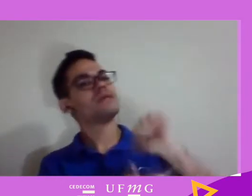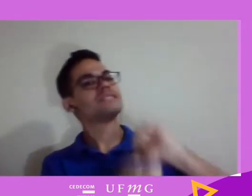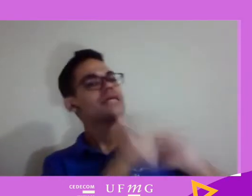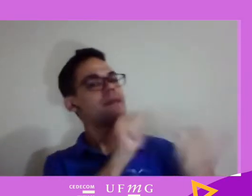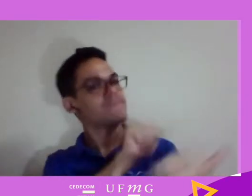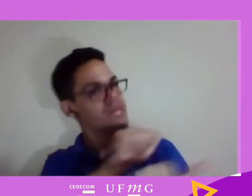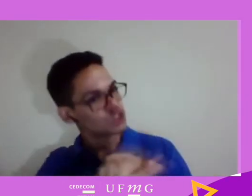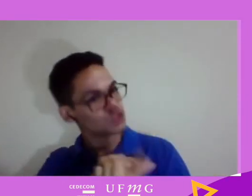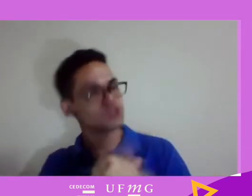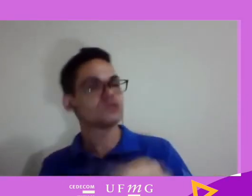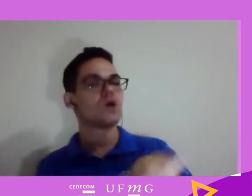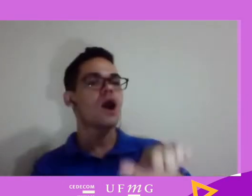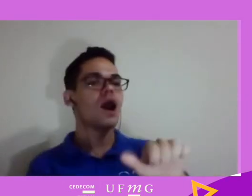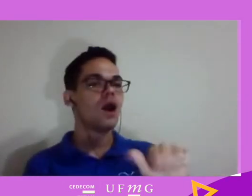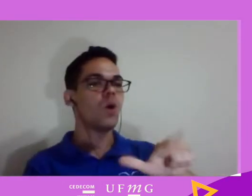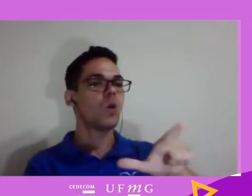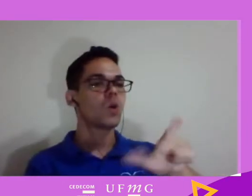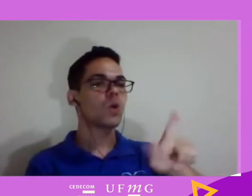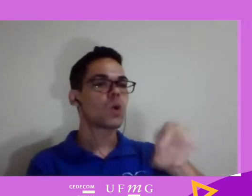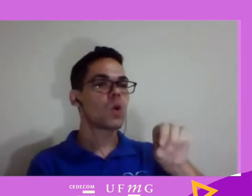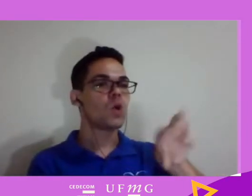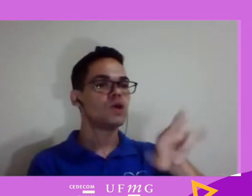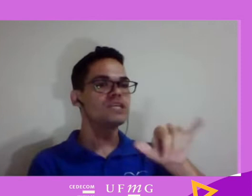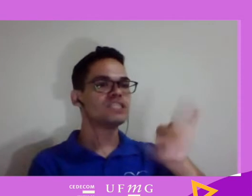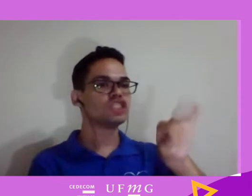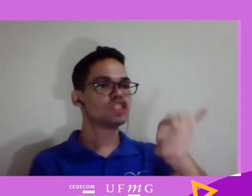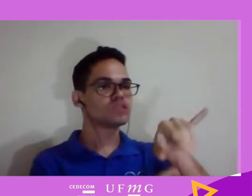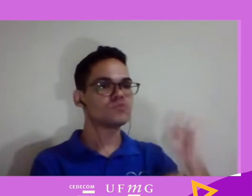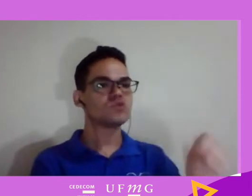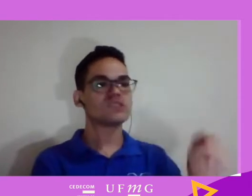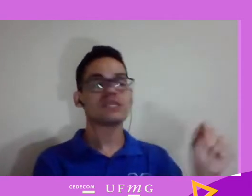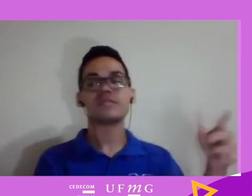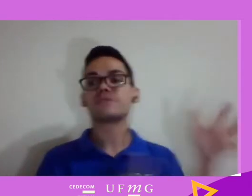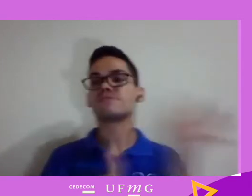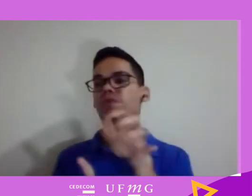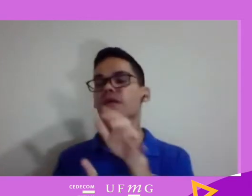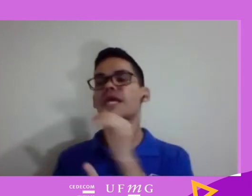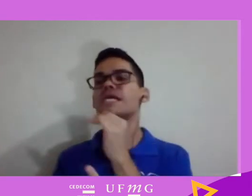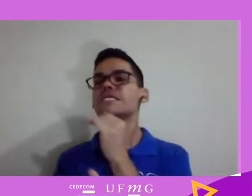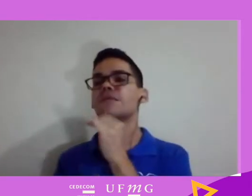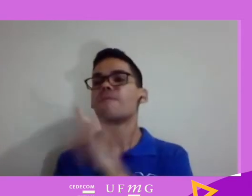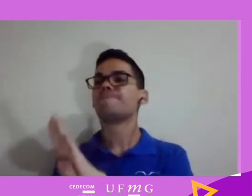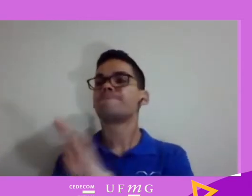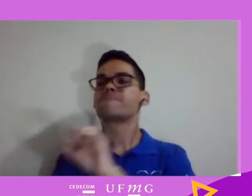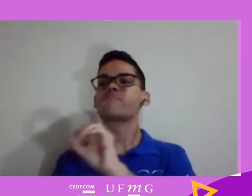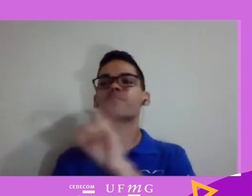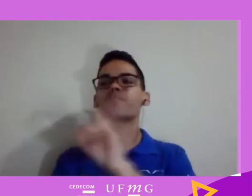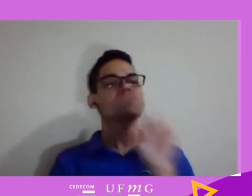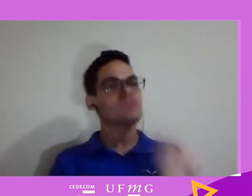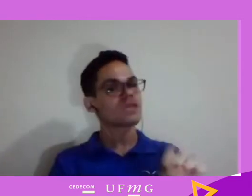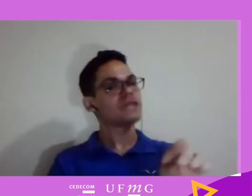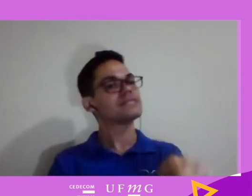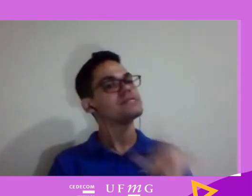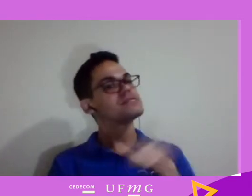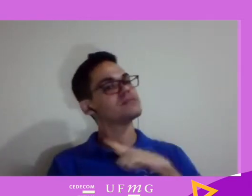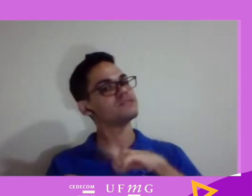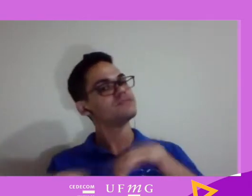referência para identificar um bot se ele tinha atividade comunicacional prévia ou não. Então, era fácil. Você começava a